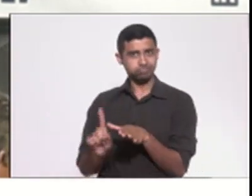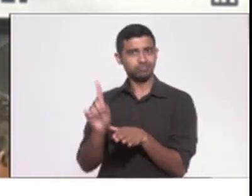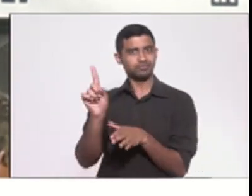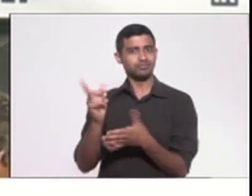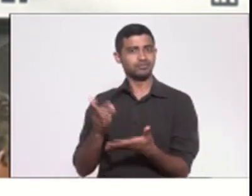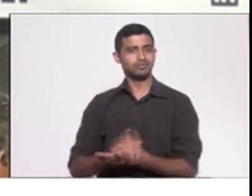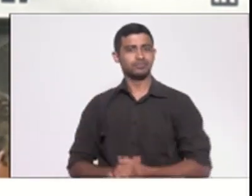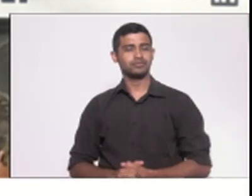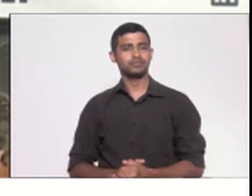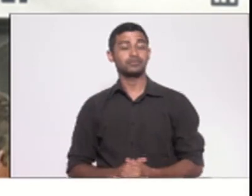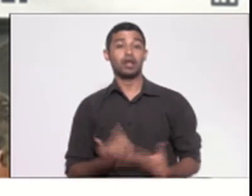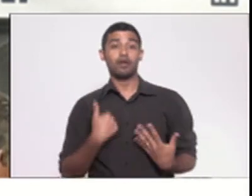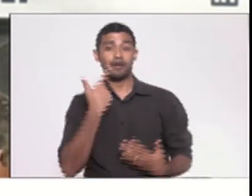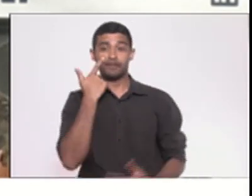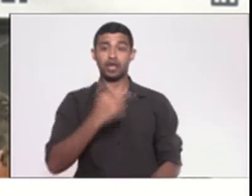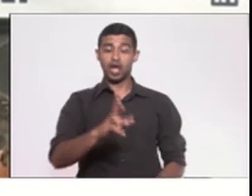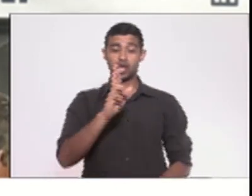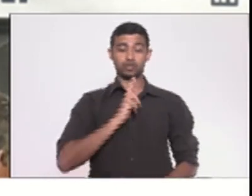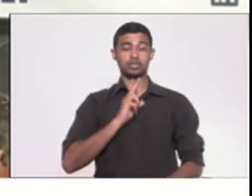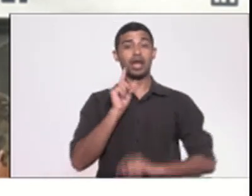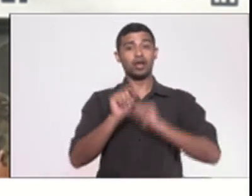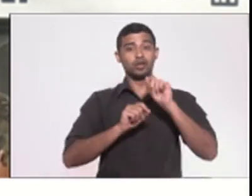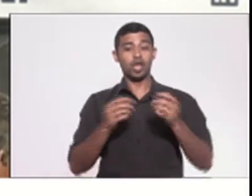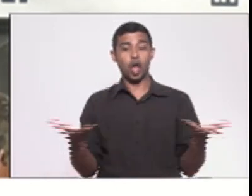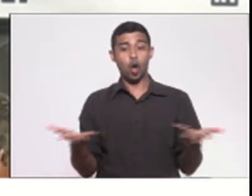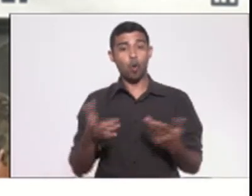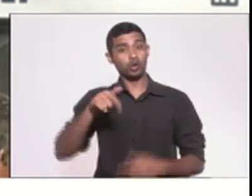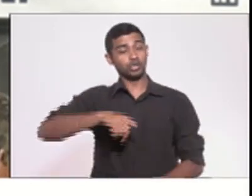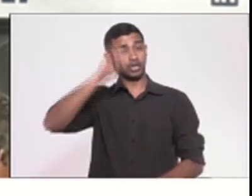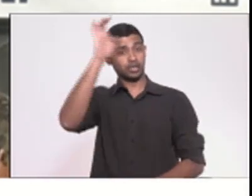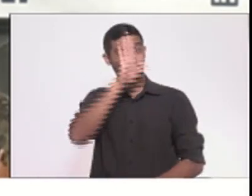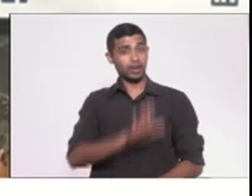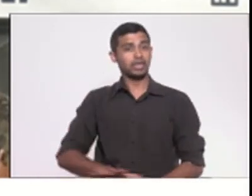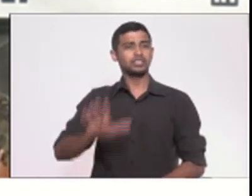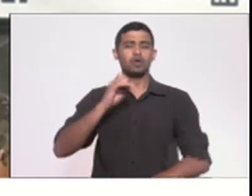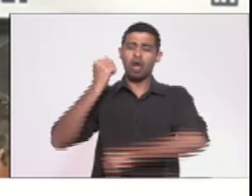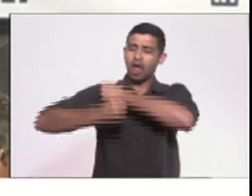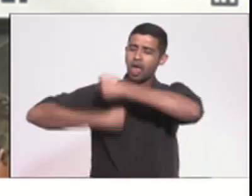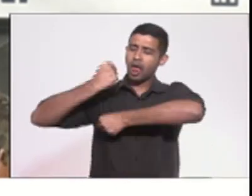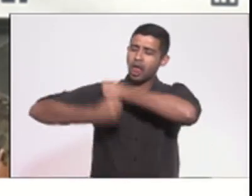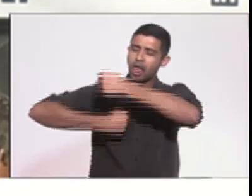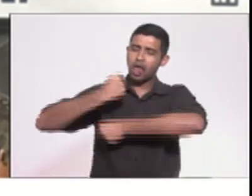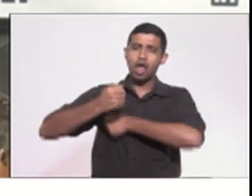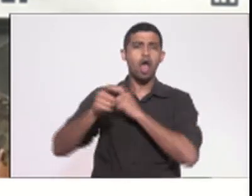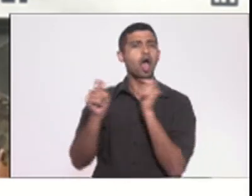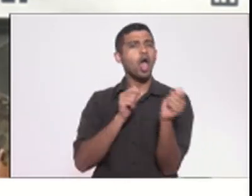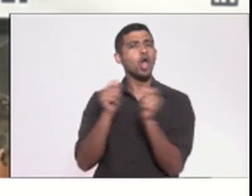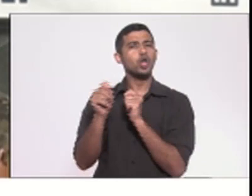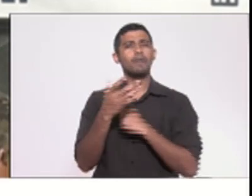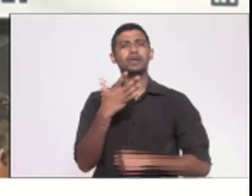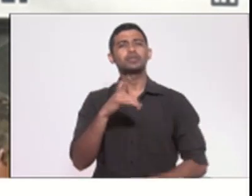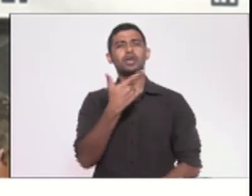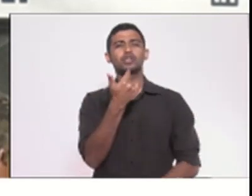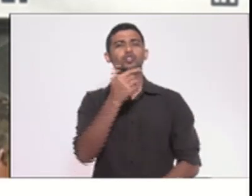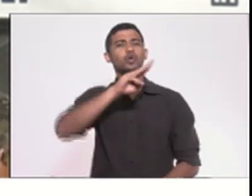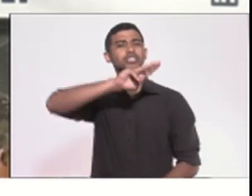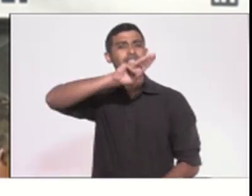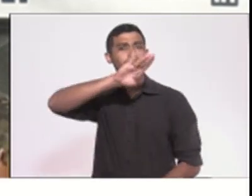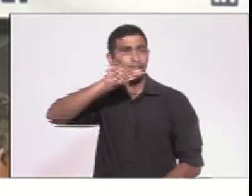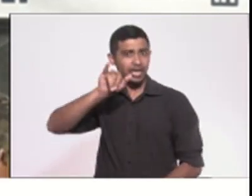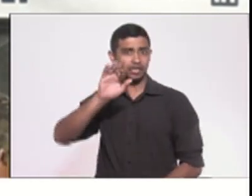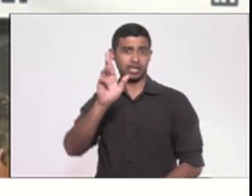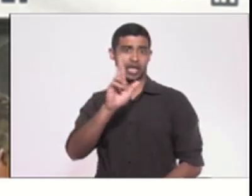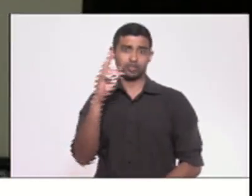Então, como resultado, hoje, no Brasil, anualmente, são economizados 12 bilhões de